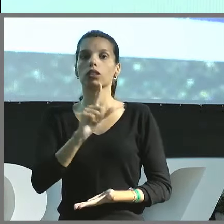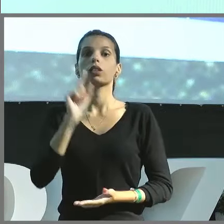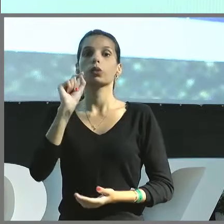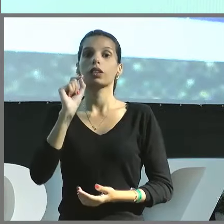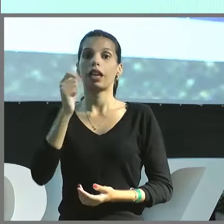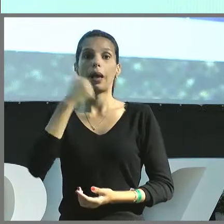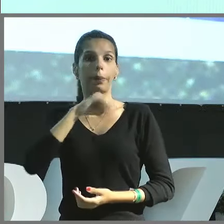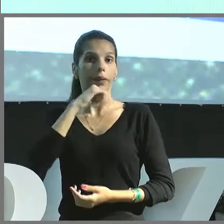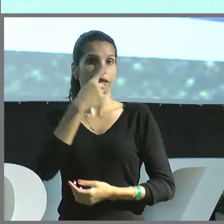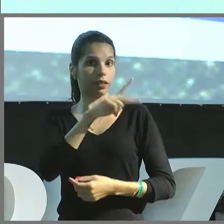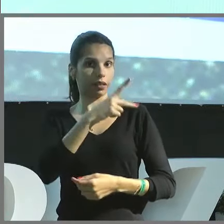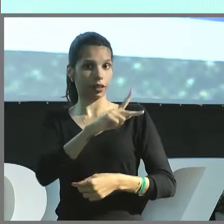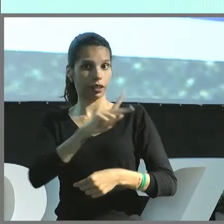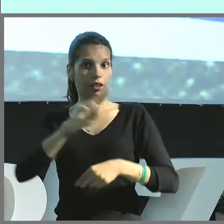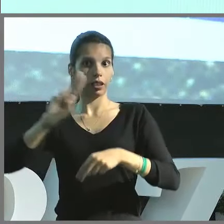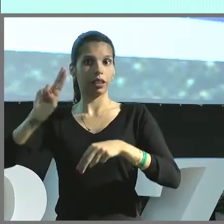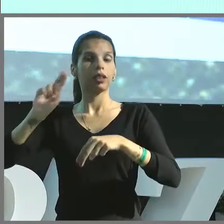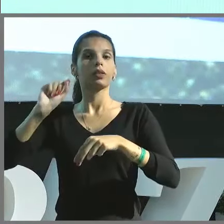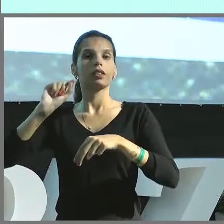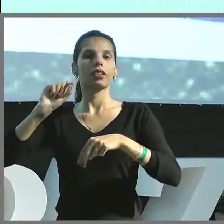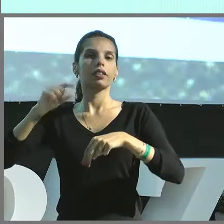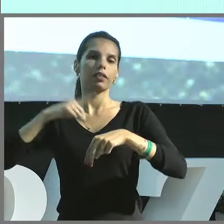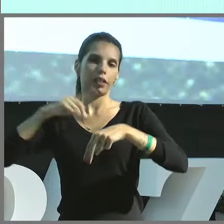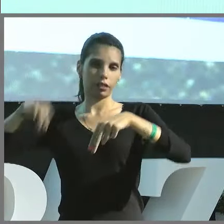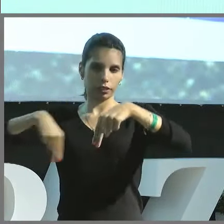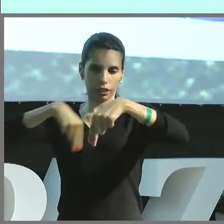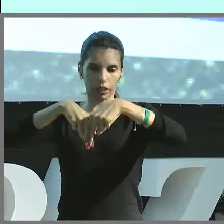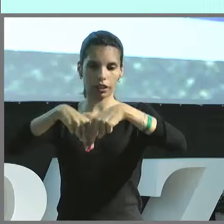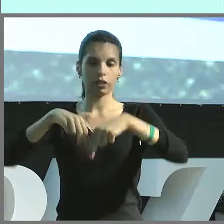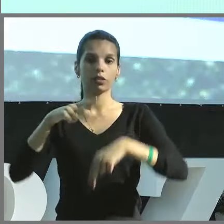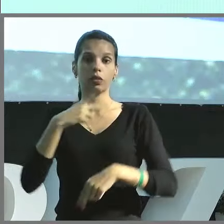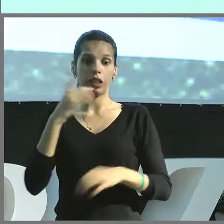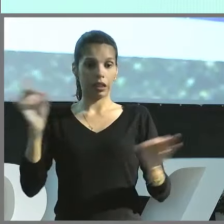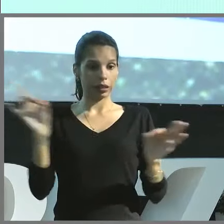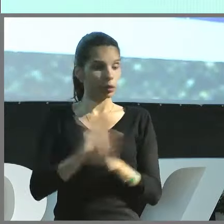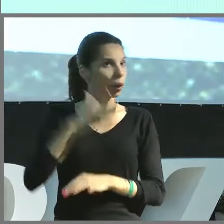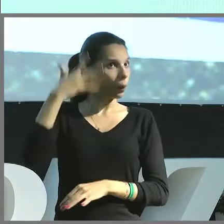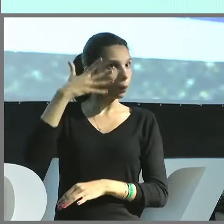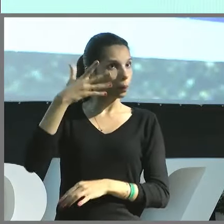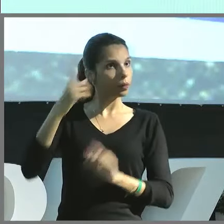casa. Quando terminar a sua fala, venha falar com ele, venha acolhê-lo.